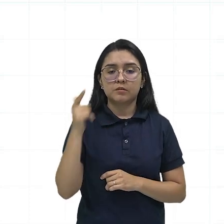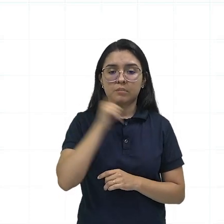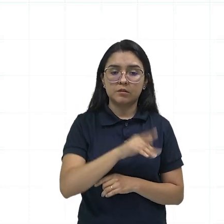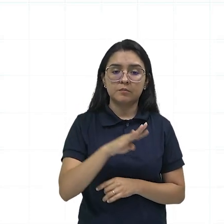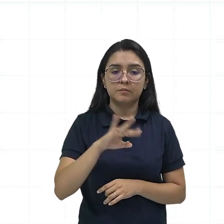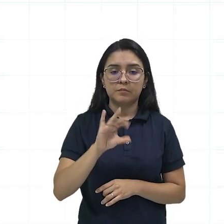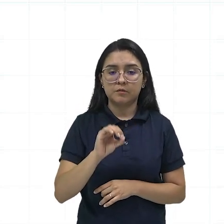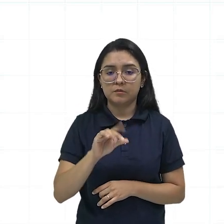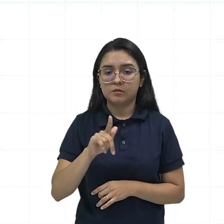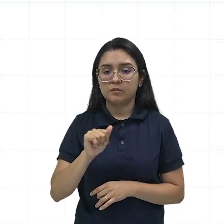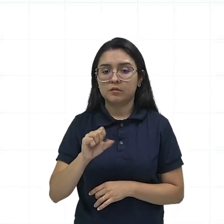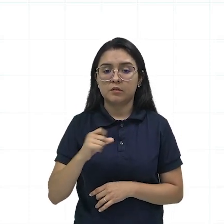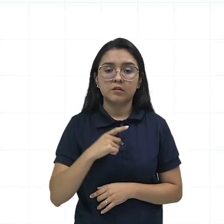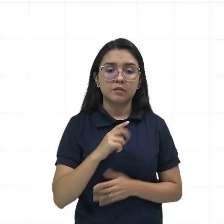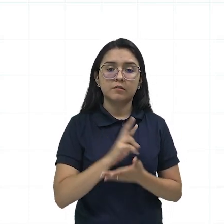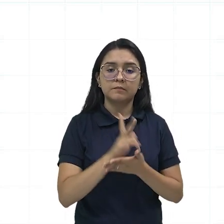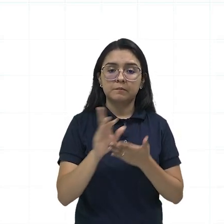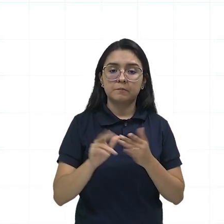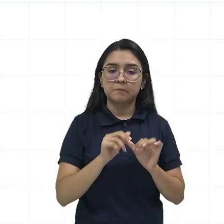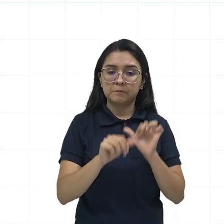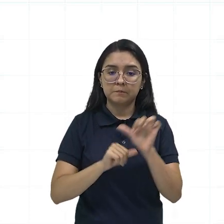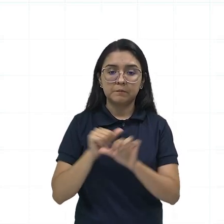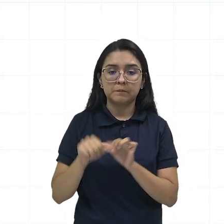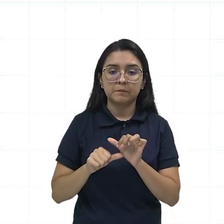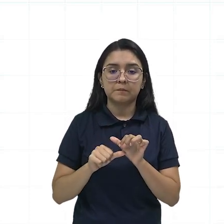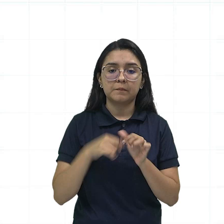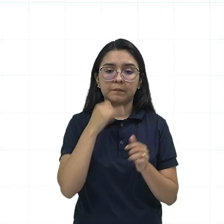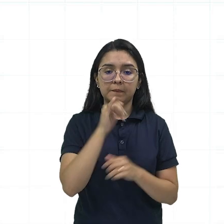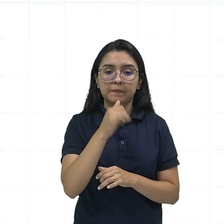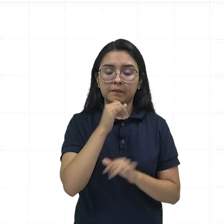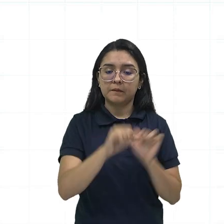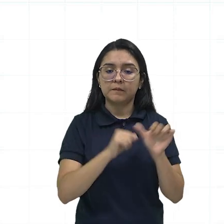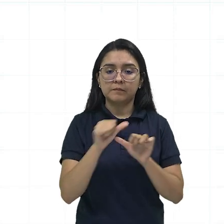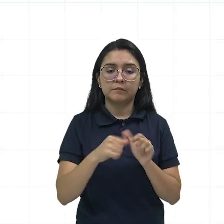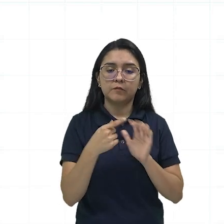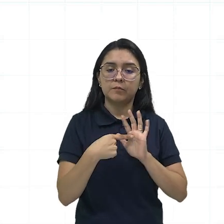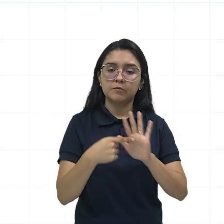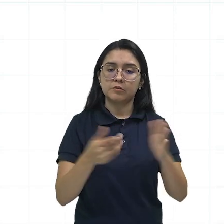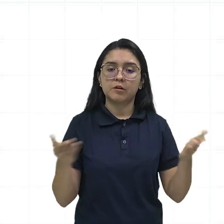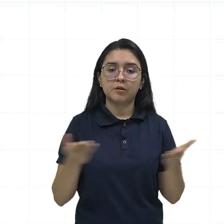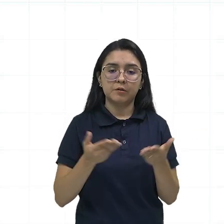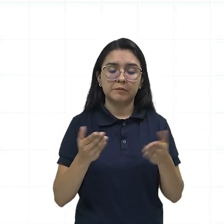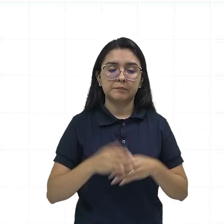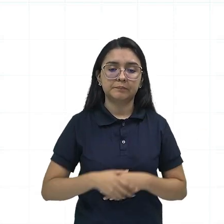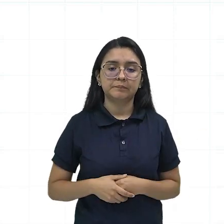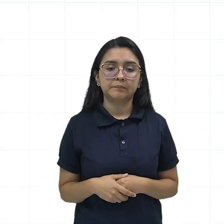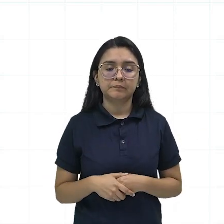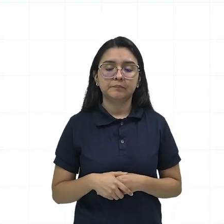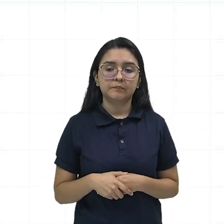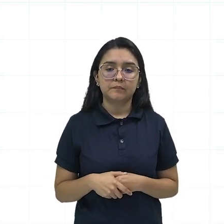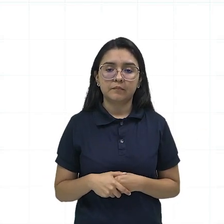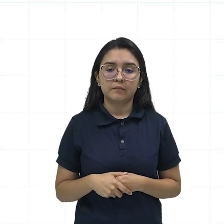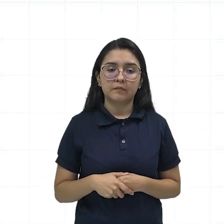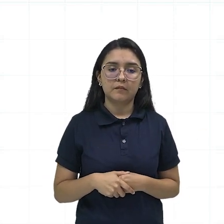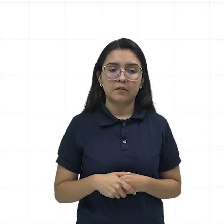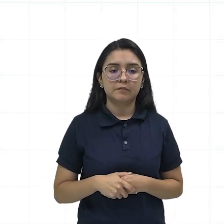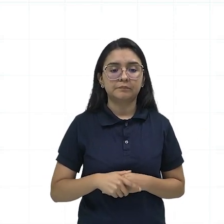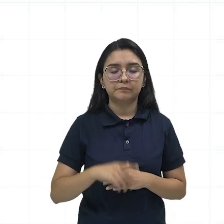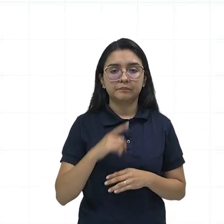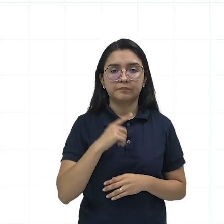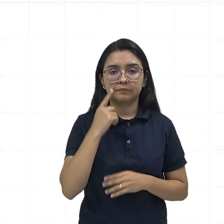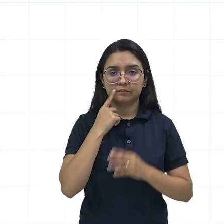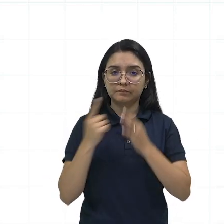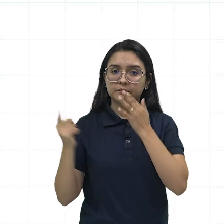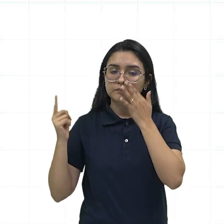há diferentes transformações energéticas, como eu vou mostrar aí para vocês neste